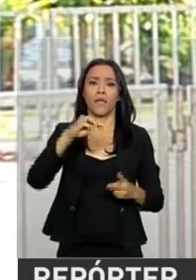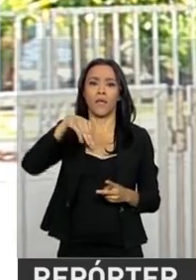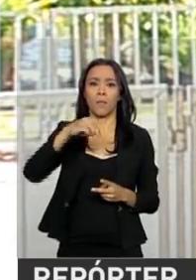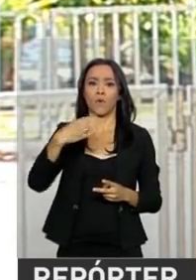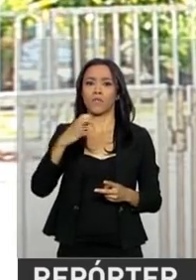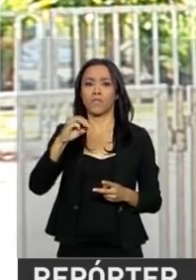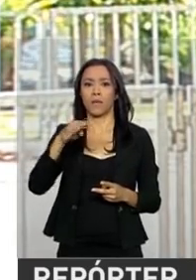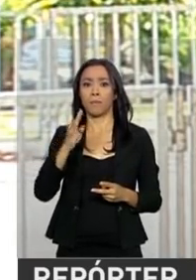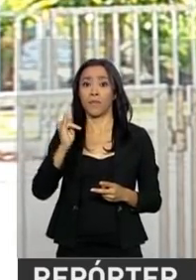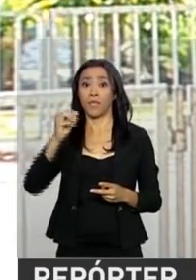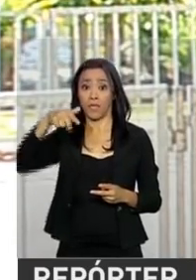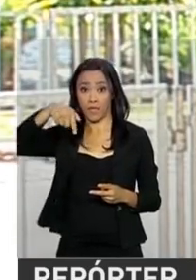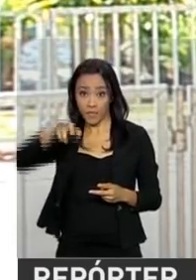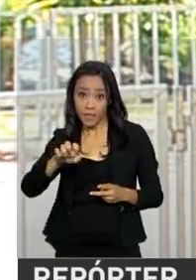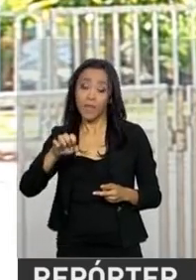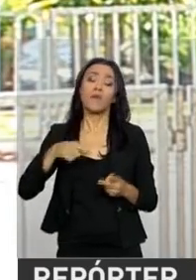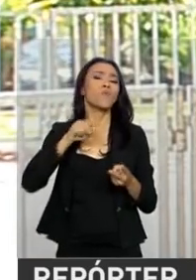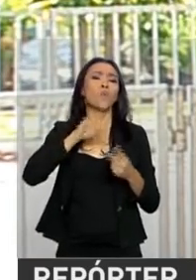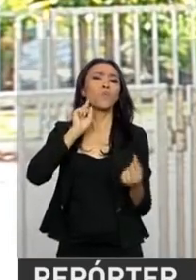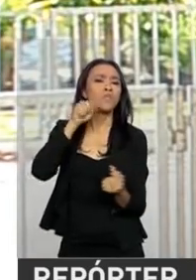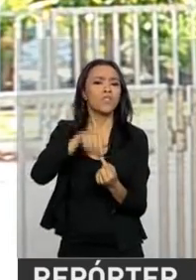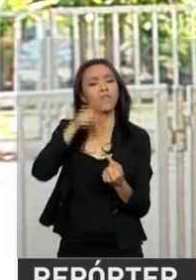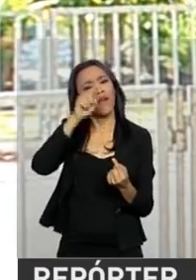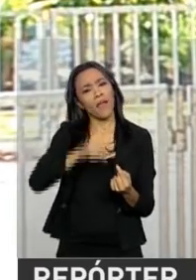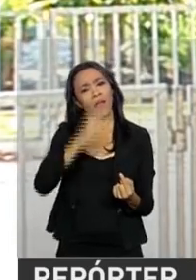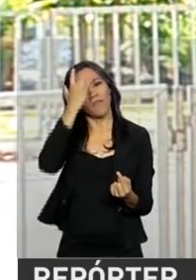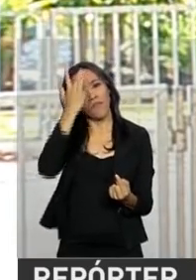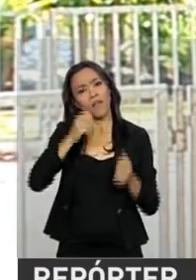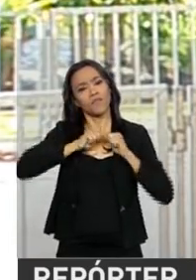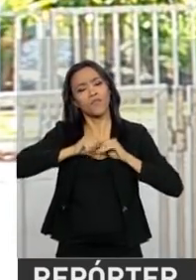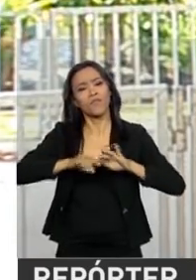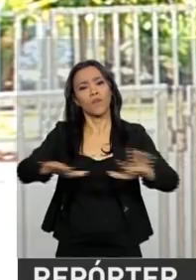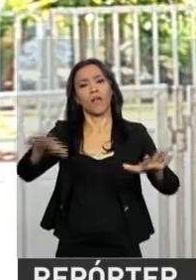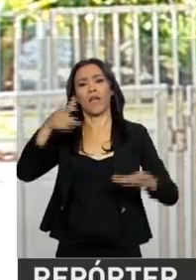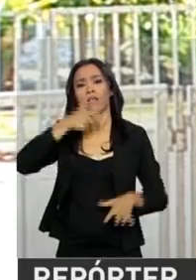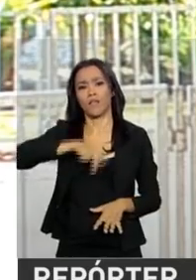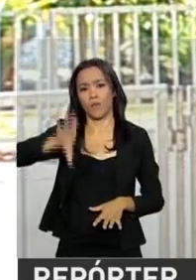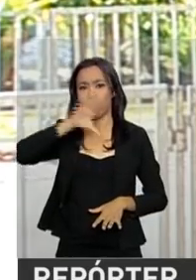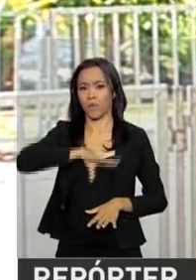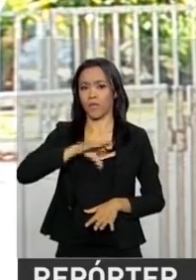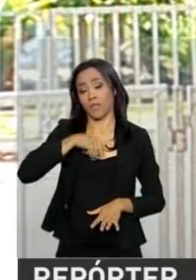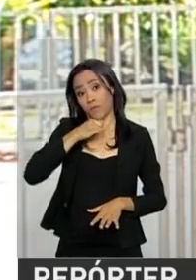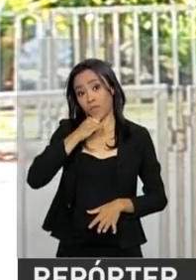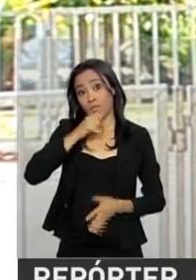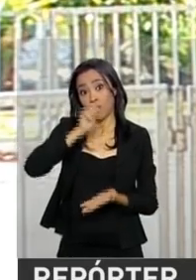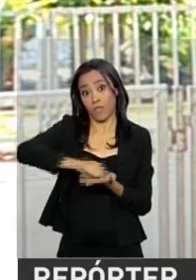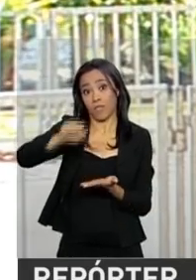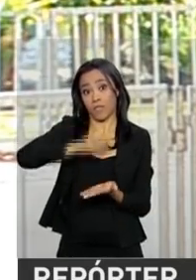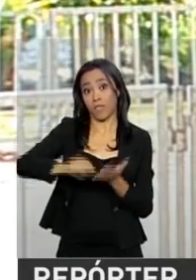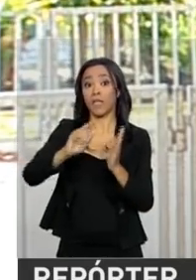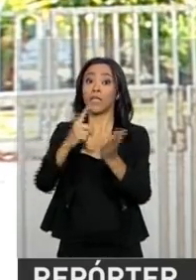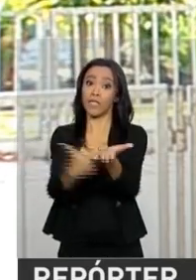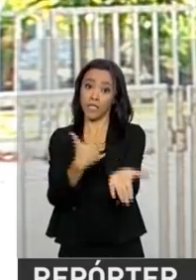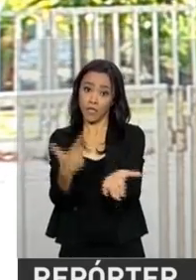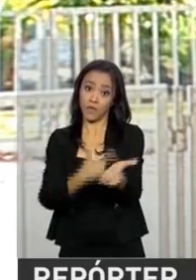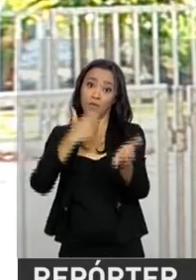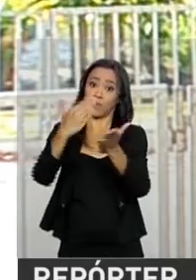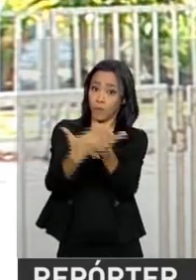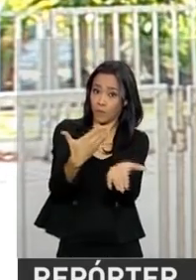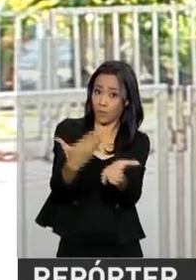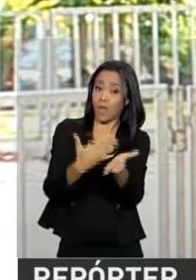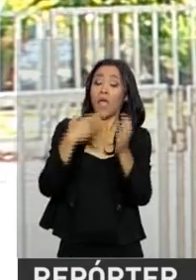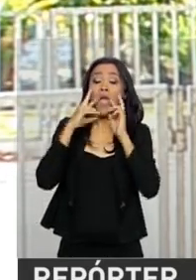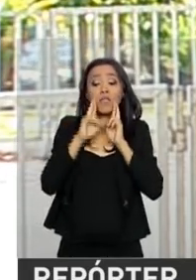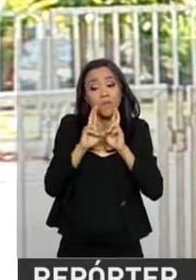facilitar a divulgação da língua portuguesa como por exemplo a publicação de livros e é claro respeitando as